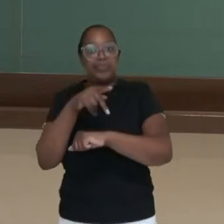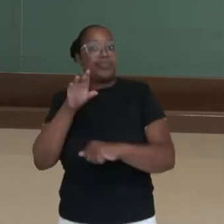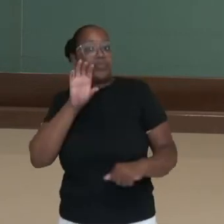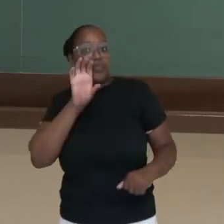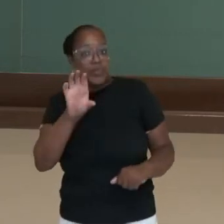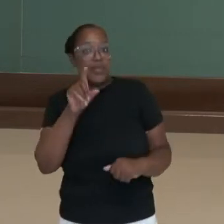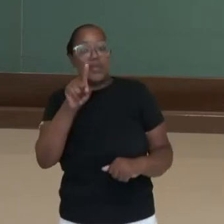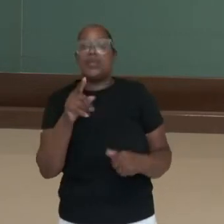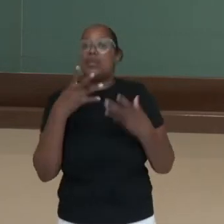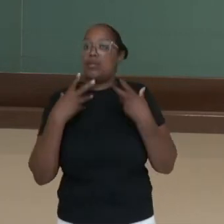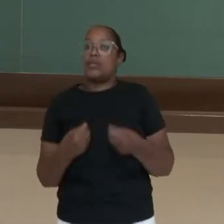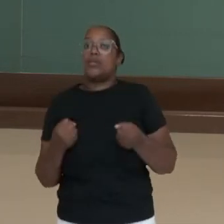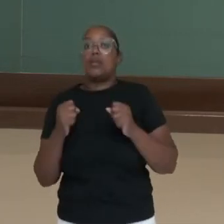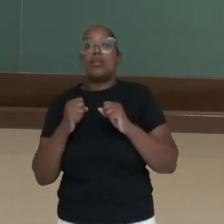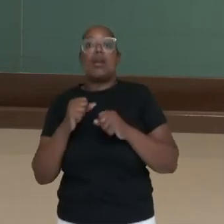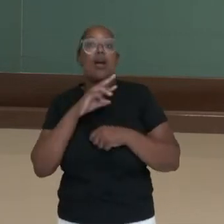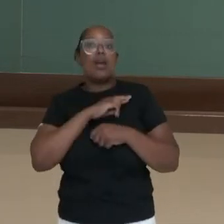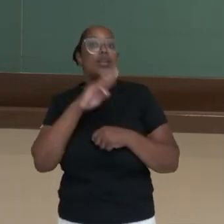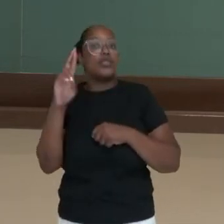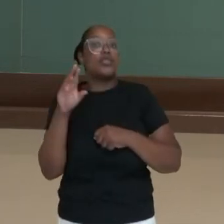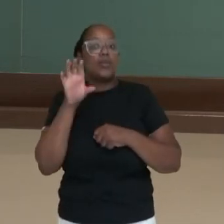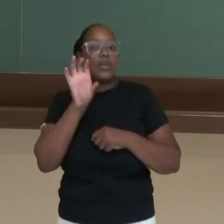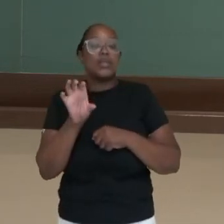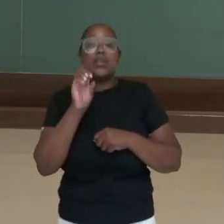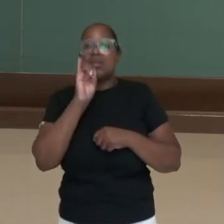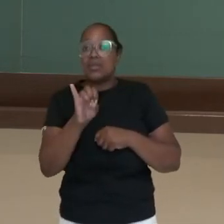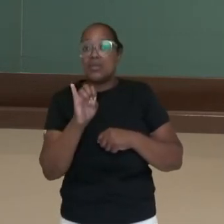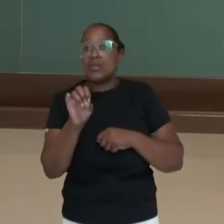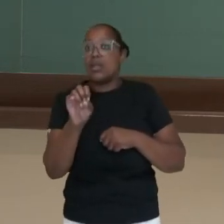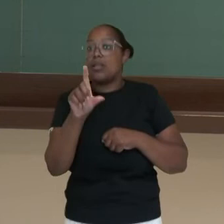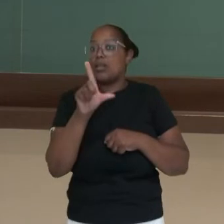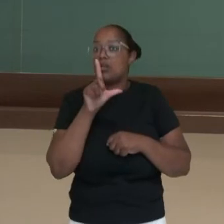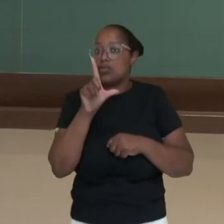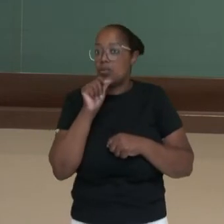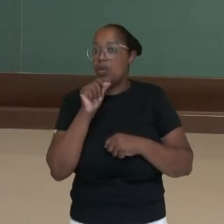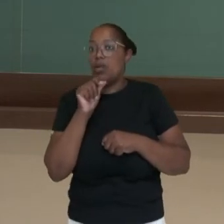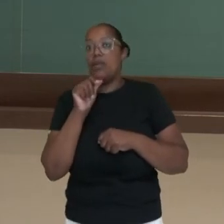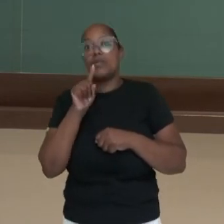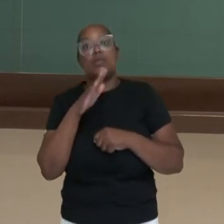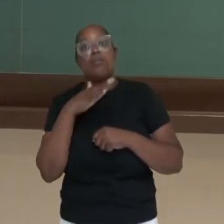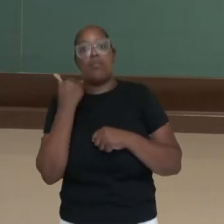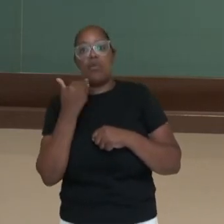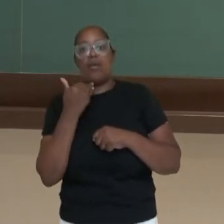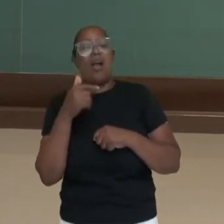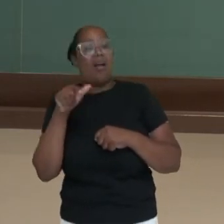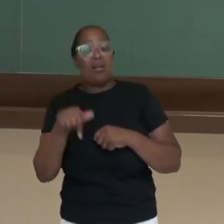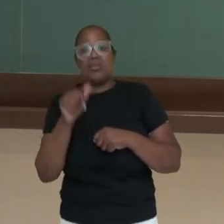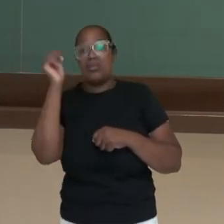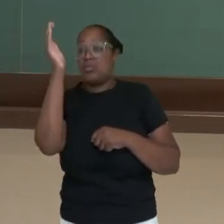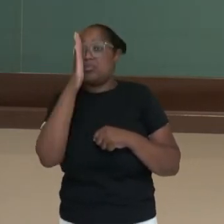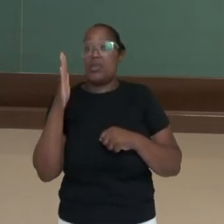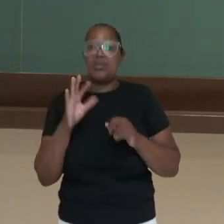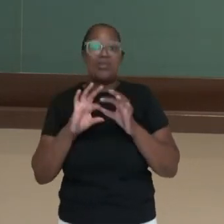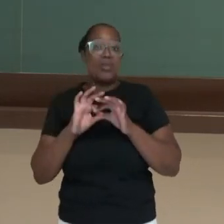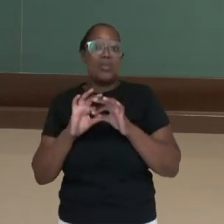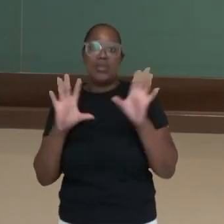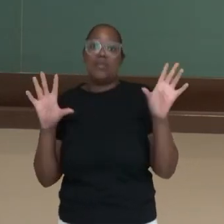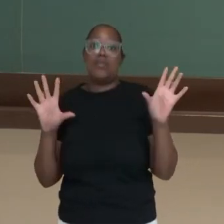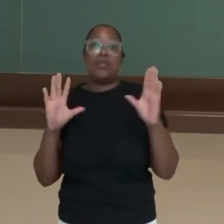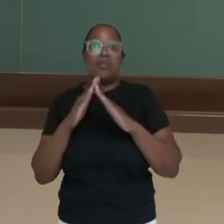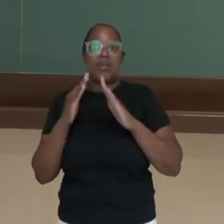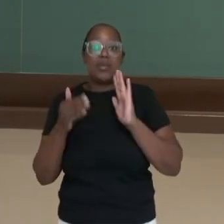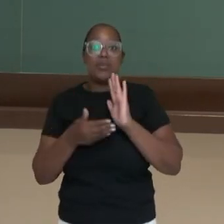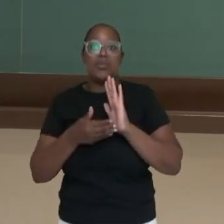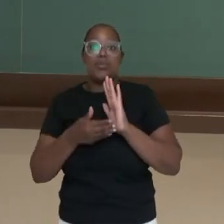posso escolher, ou eu faço isso, ou não posso estar naquele país, né? Aqui no Brasil não, veja que bom, né? Nós somos